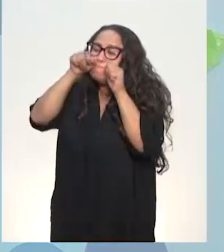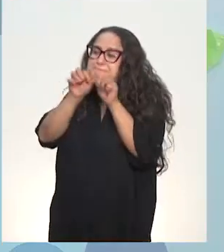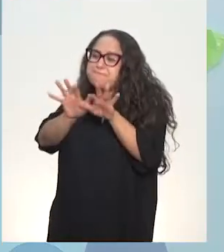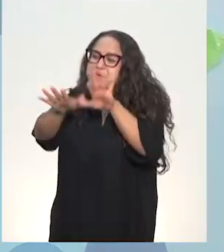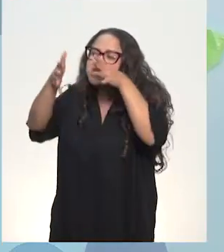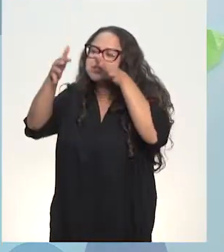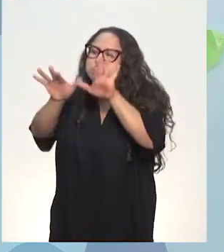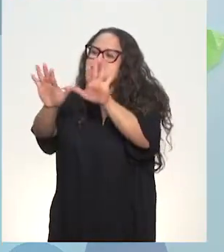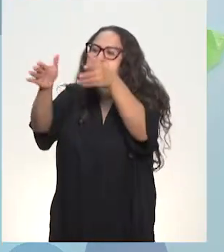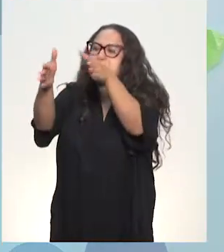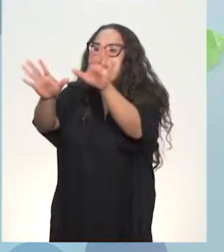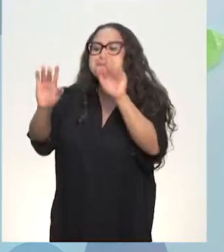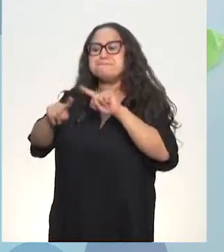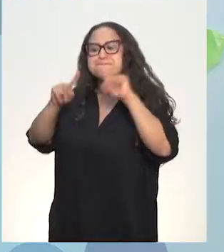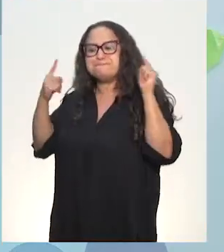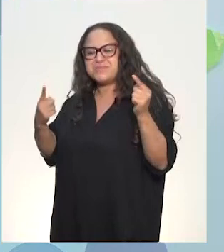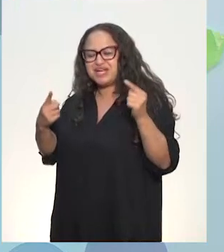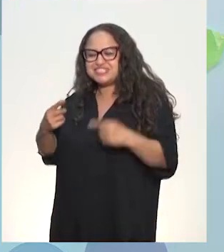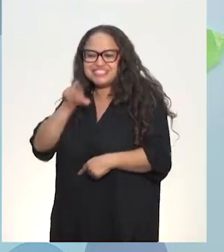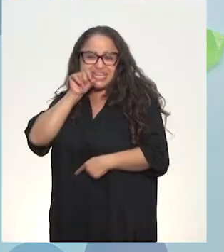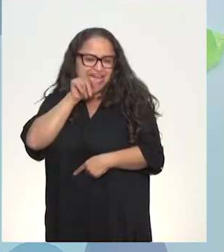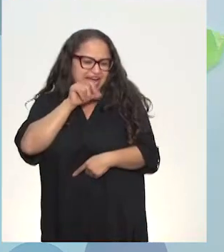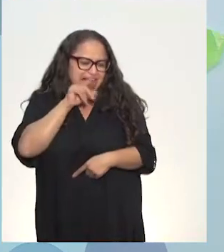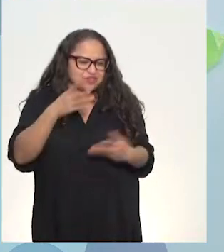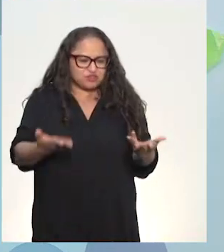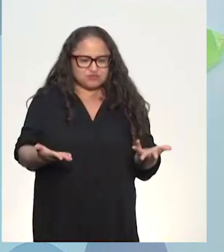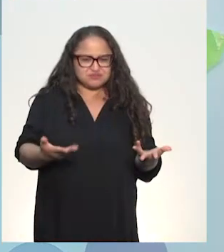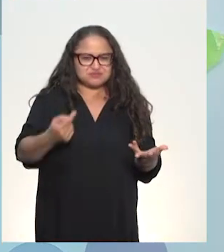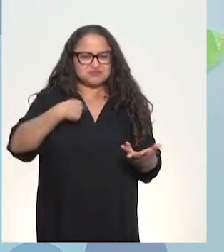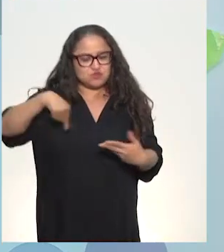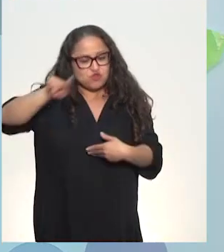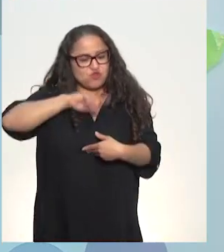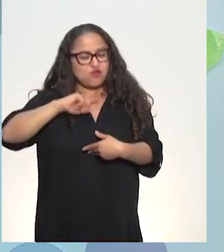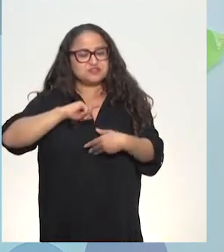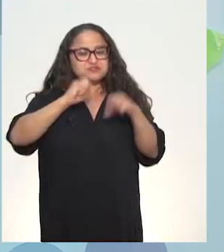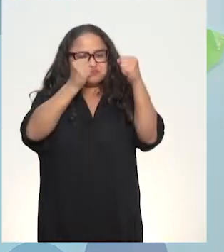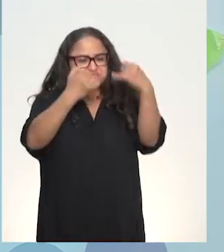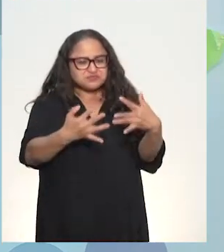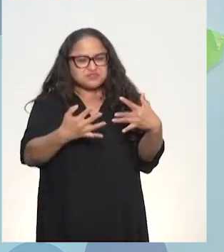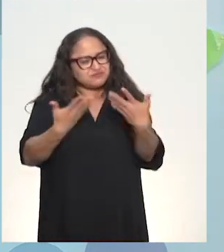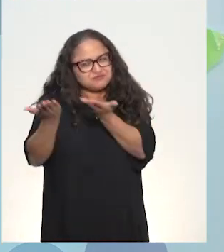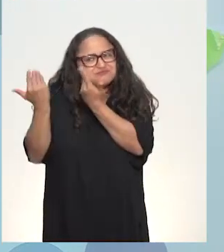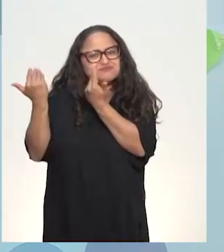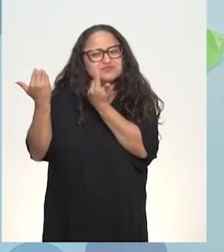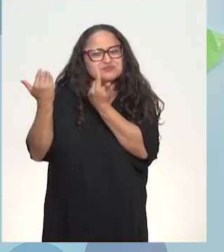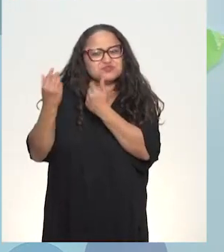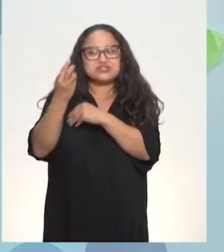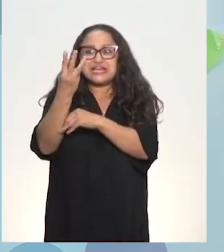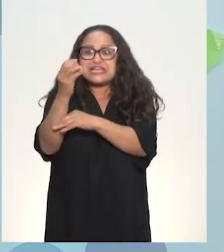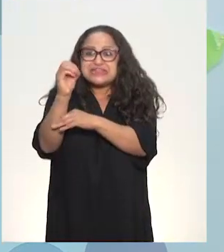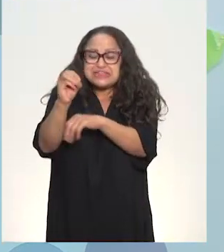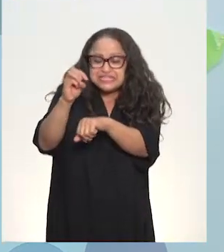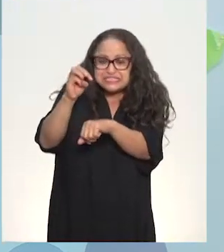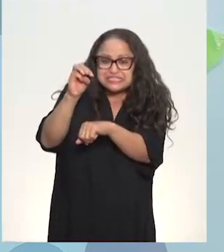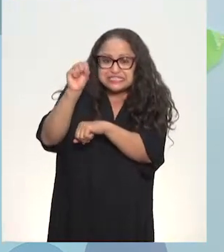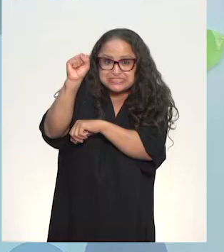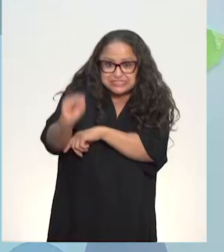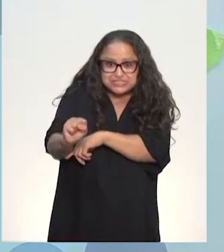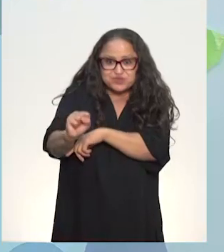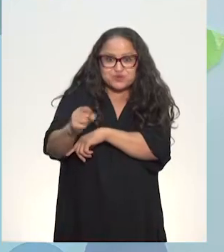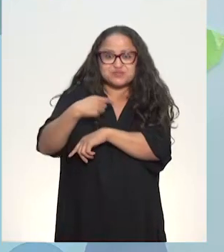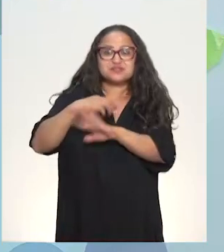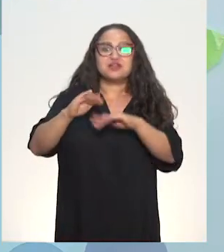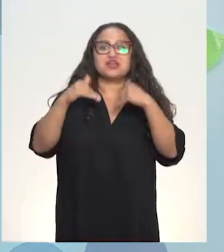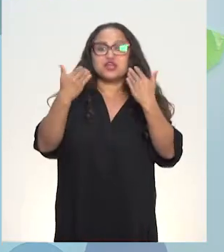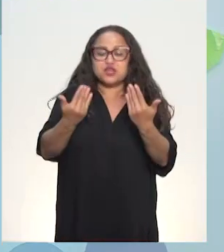apropriação do espaço. Isso. Então, é isso que nós estamos falando. E vamos lá. 30 segundinhos, e enquanto eu vou falando